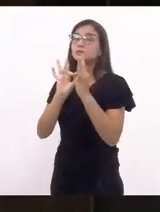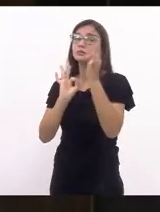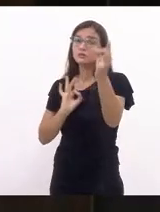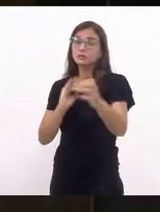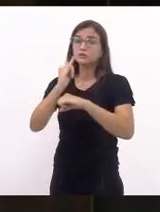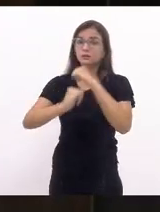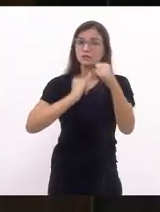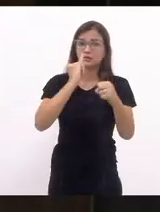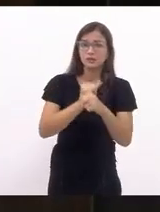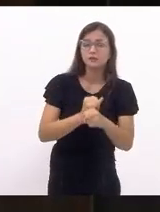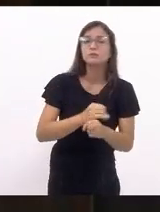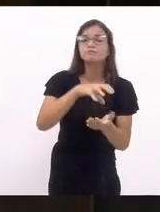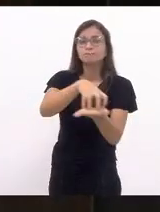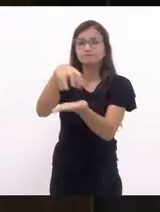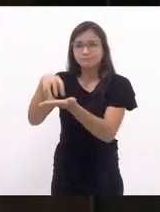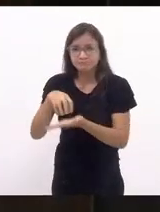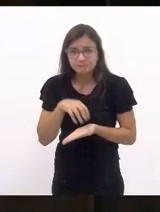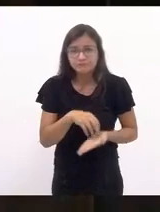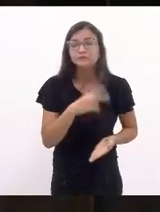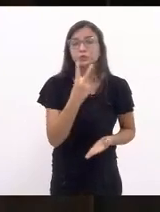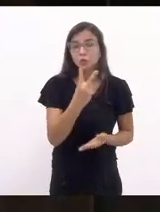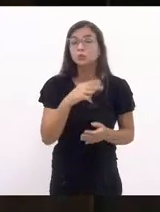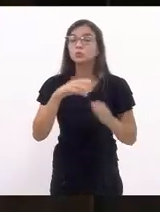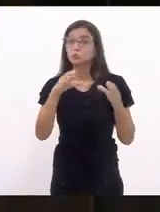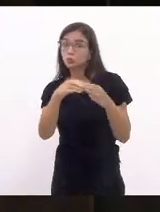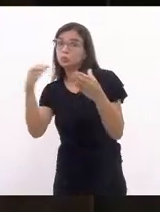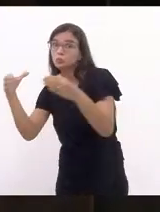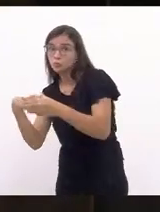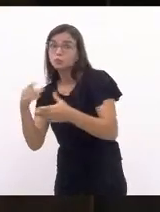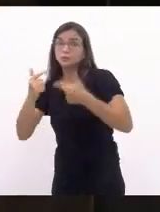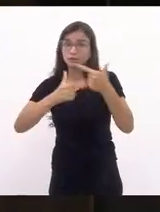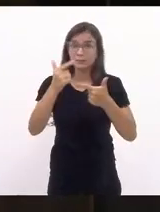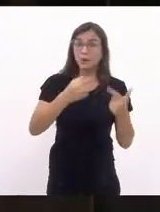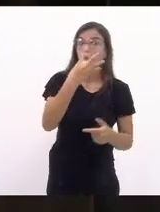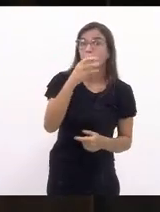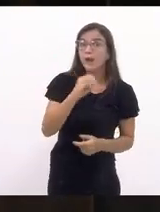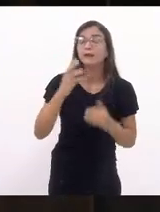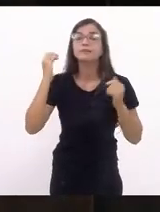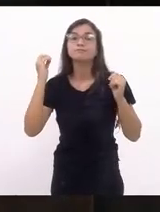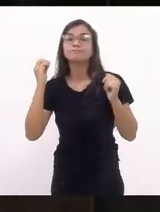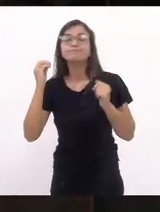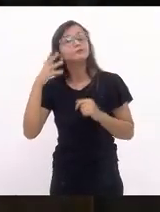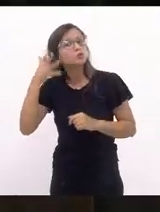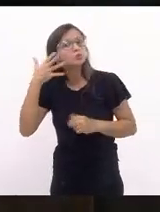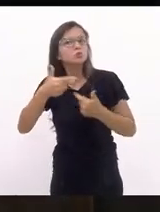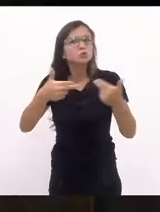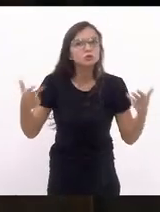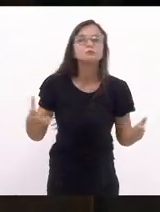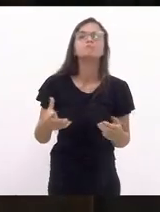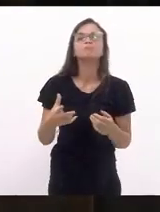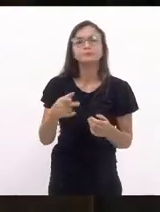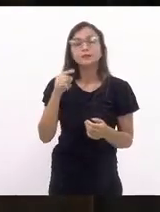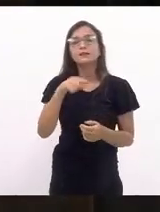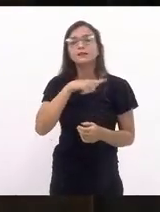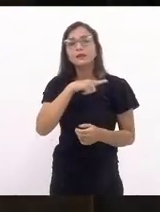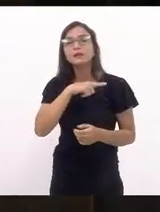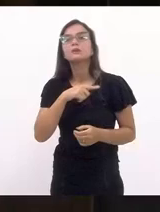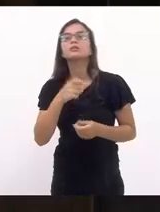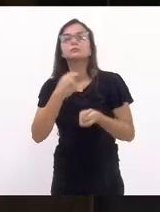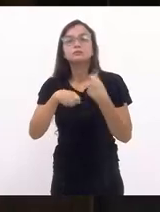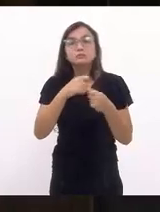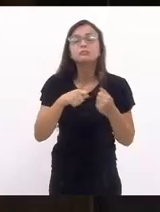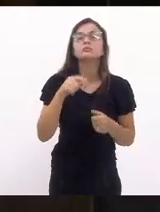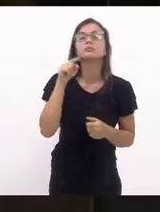setoriais e dois grupos de trabalho e 40 eventos que reuniram pesquisadores agentes públicos sociedade civil organizada e